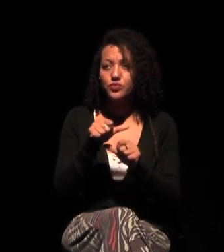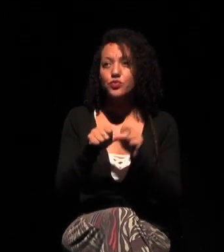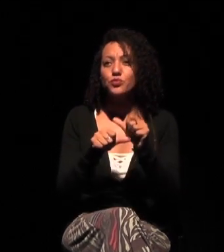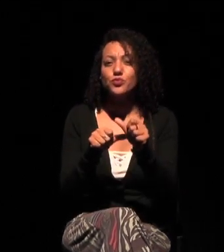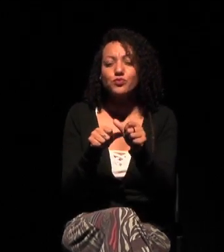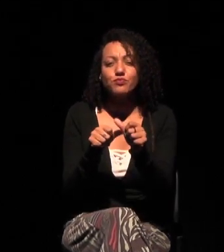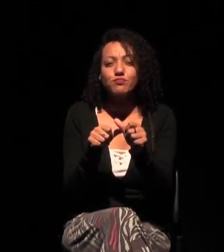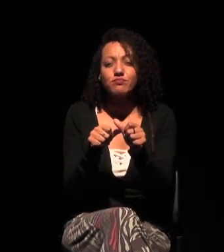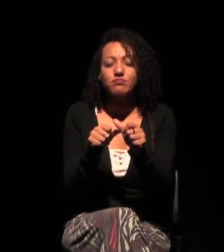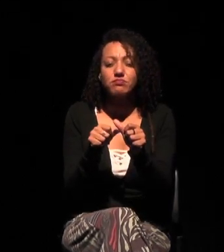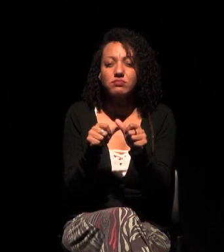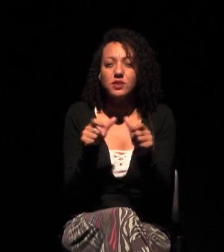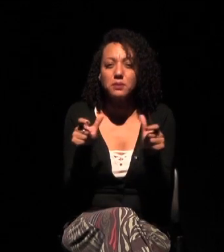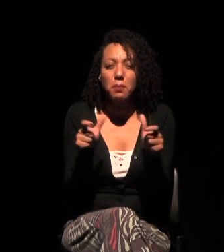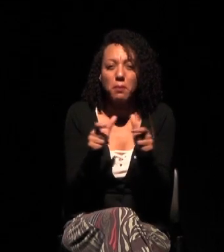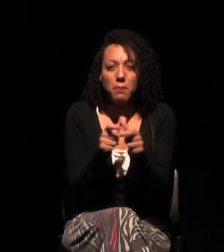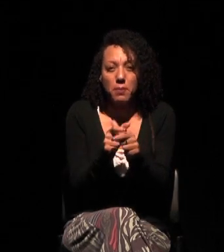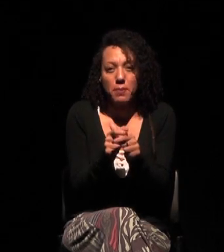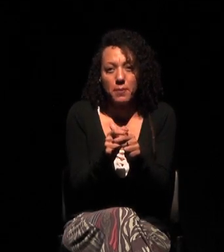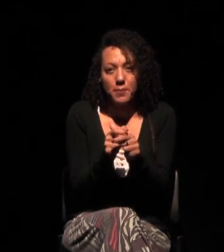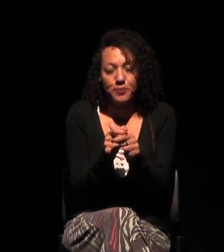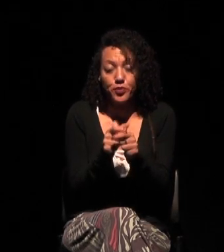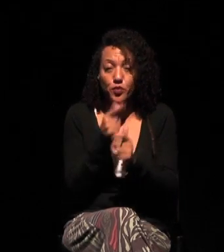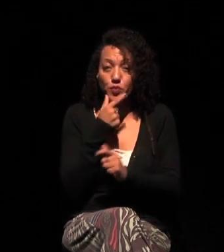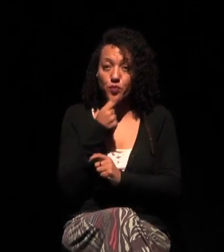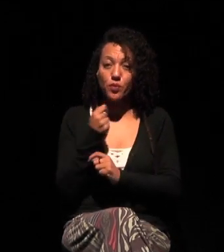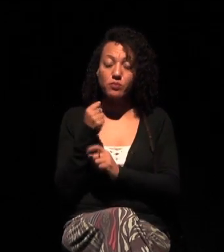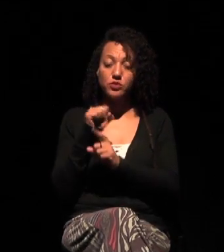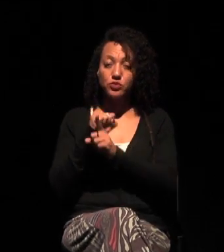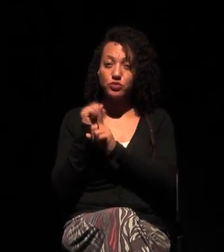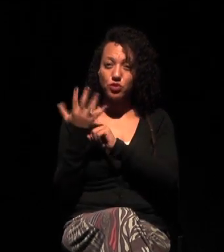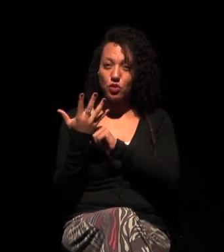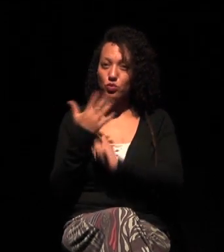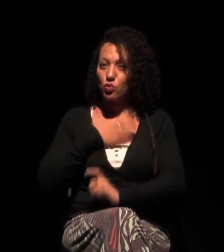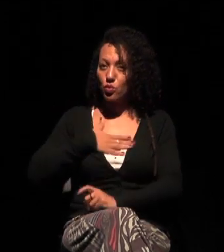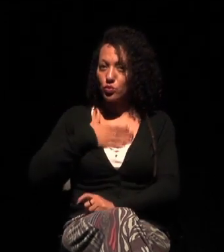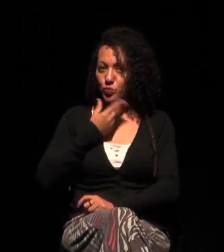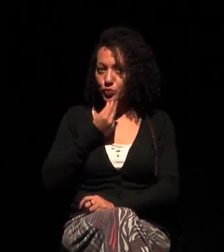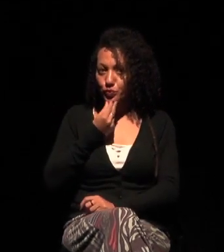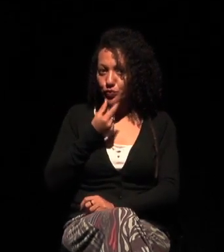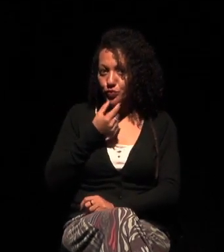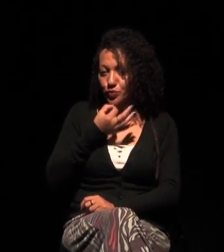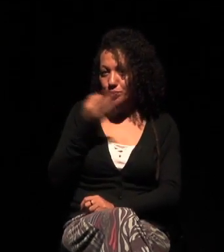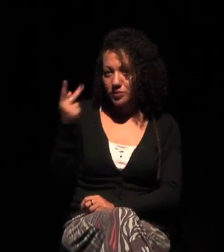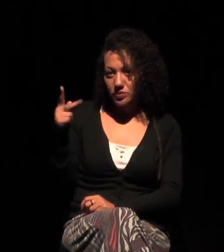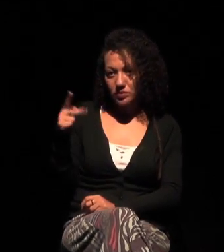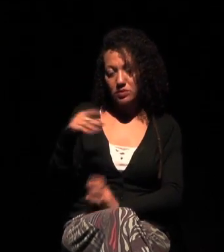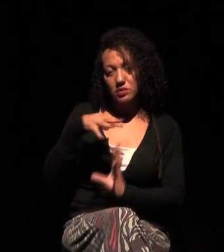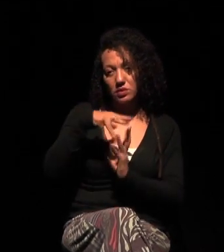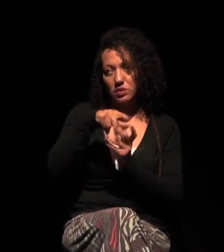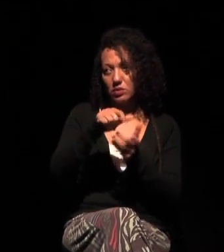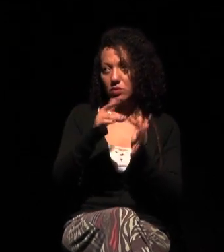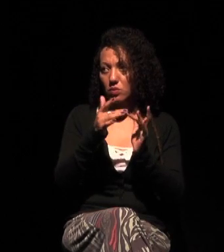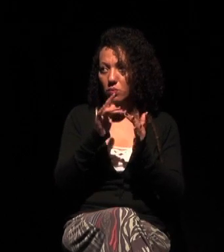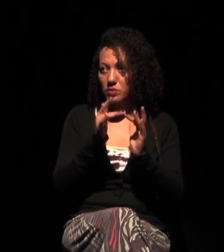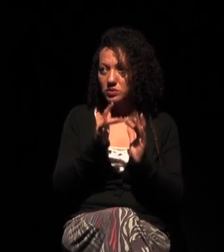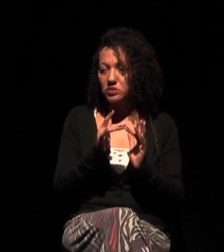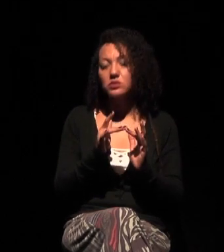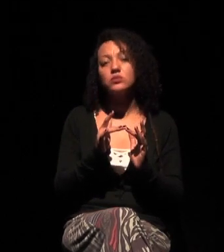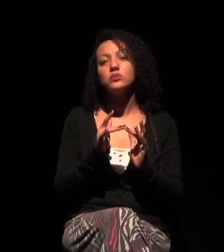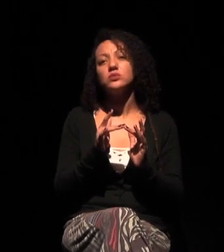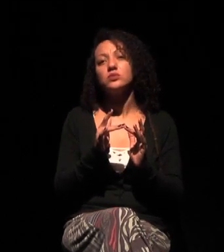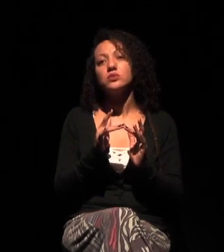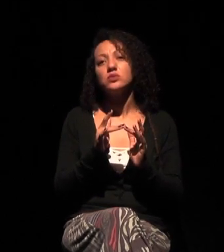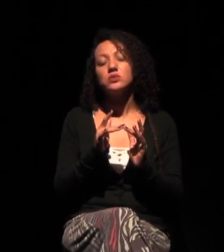pequeno e como diz um sociólogo de quem eu gosto muito a globalização mais do que uma